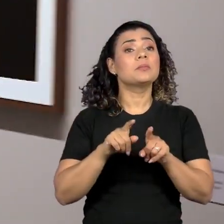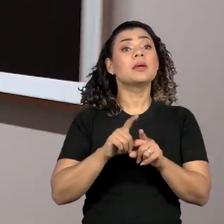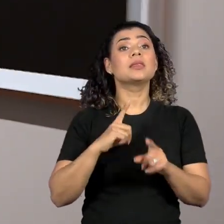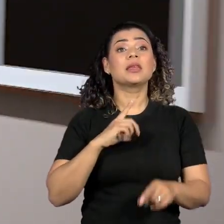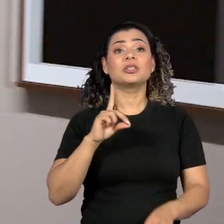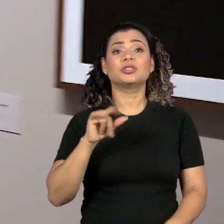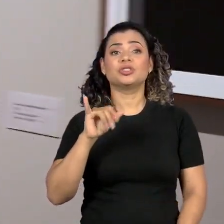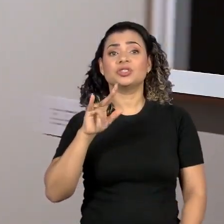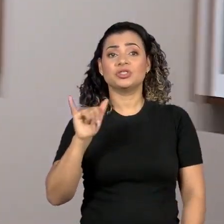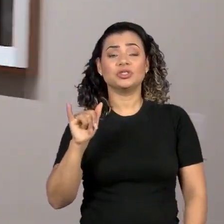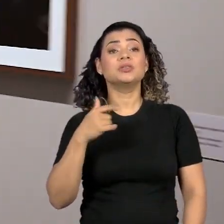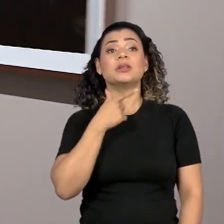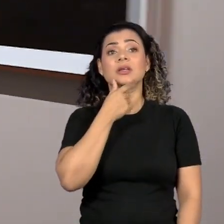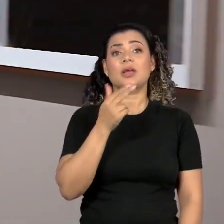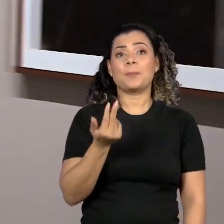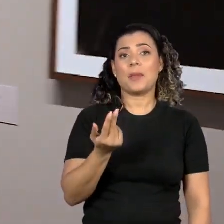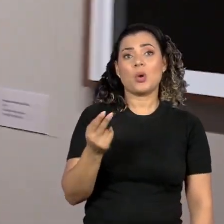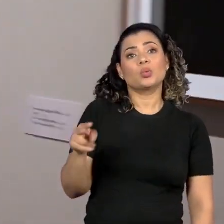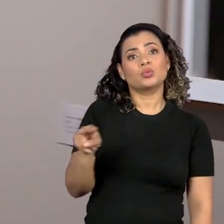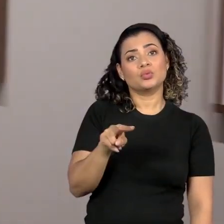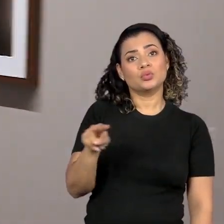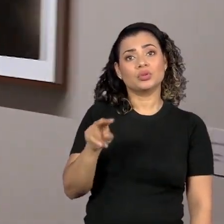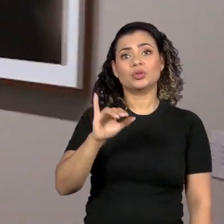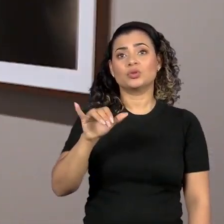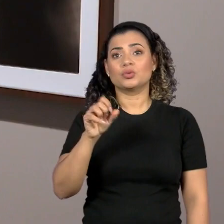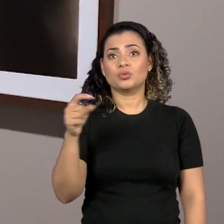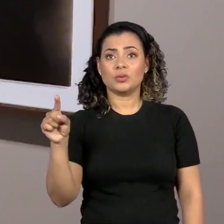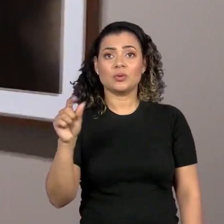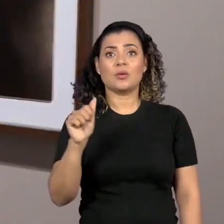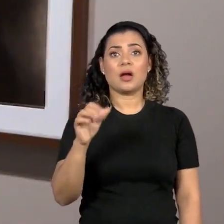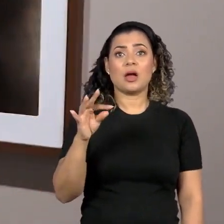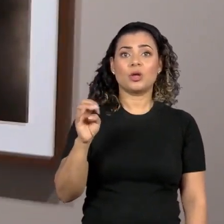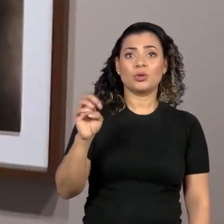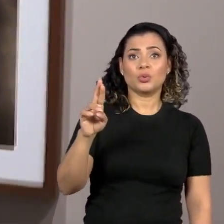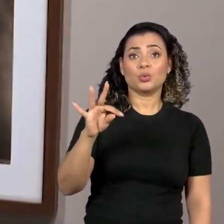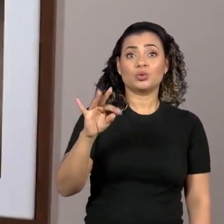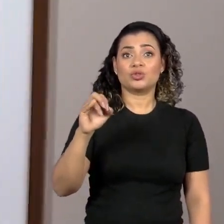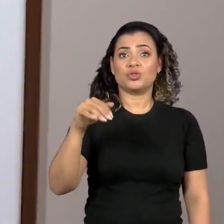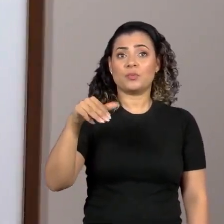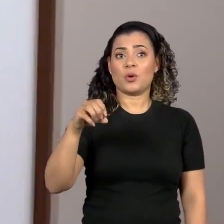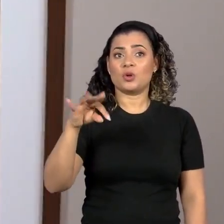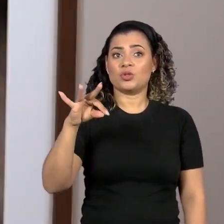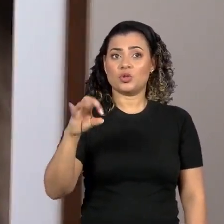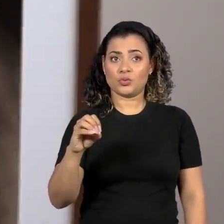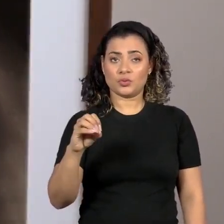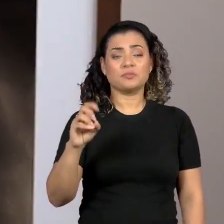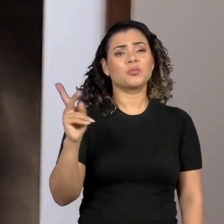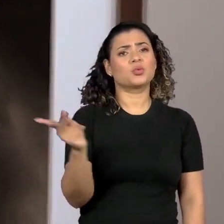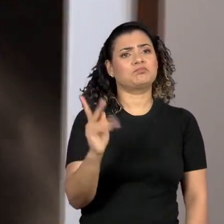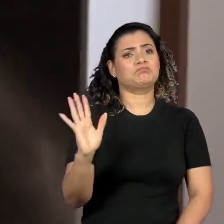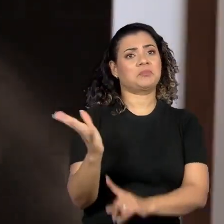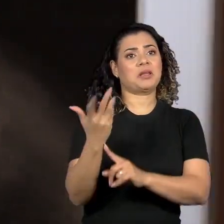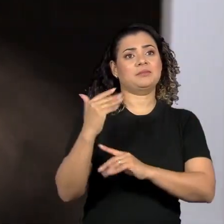Didi e os irmãos João e Arthur Timóteo da Costa.